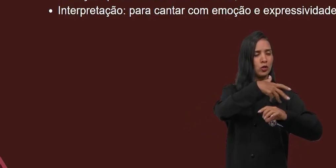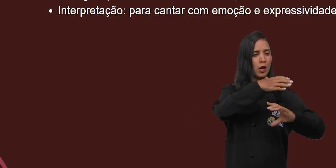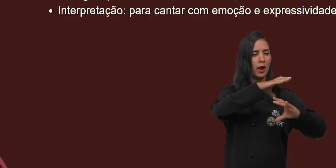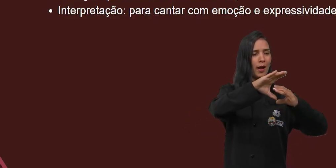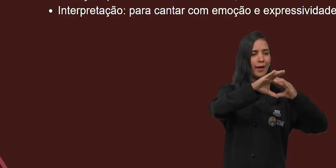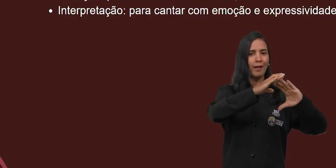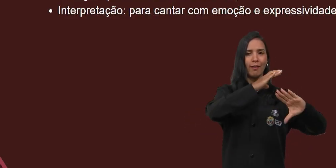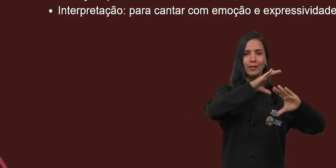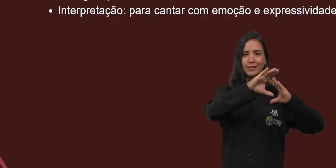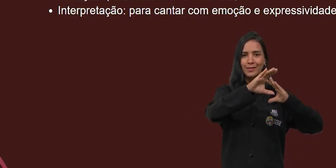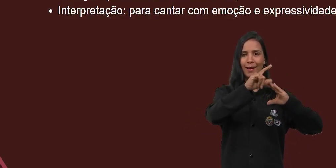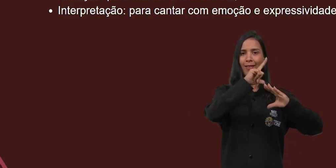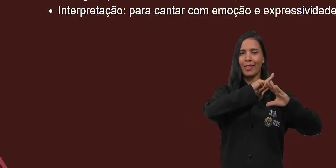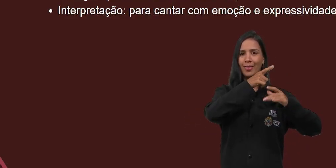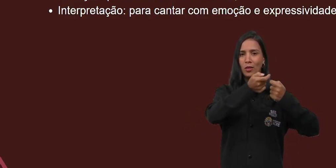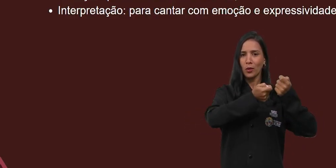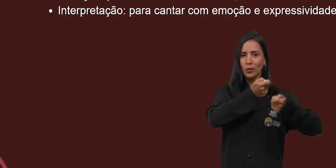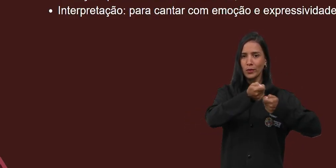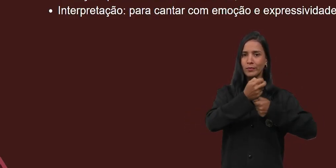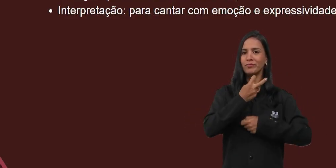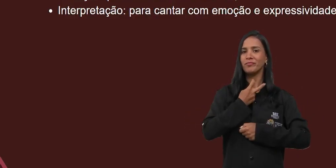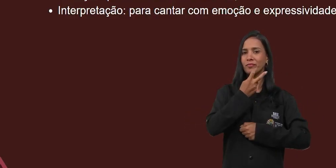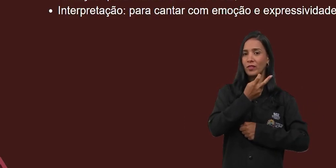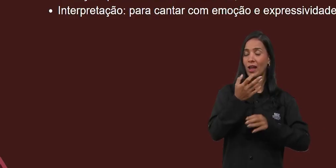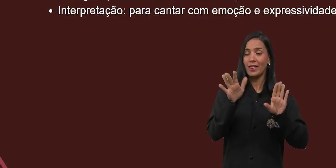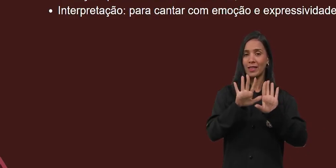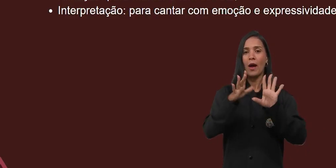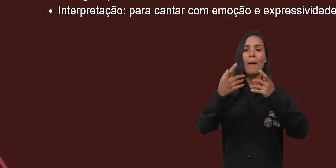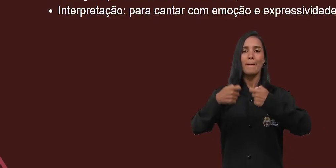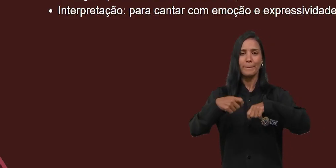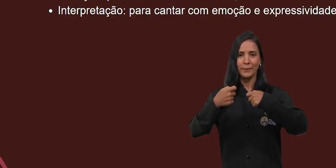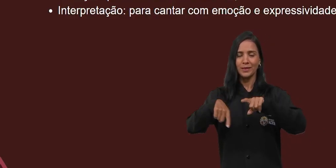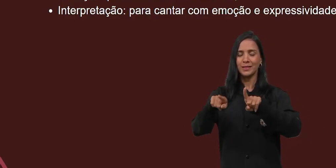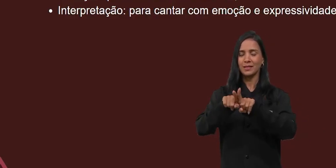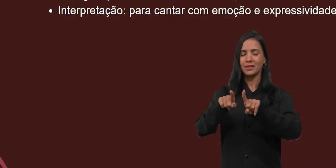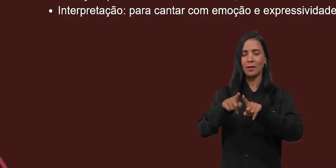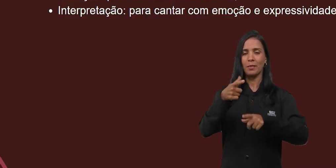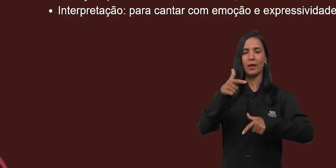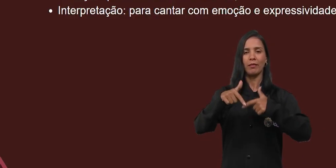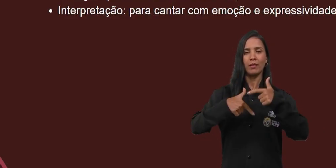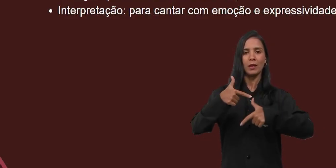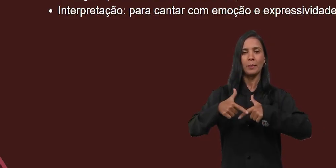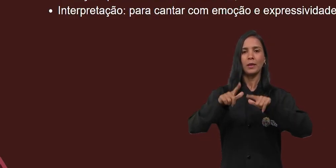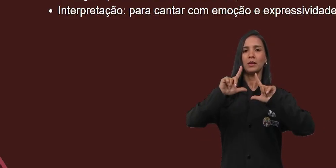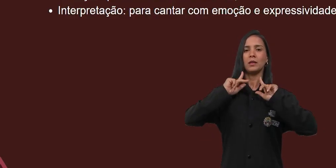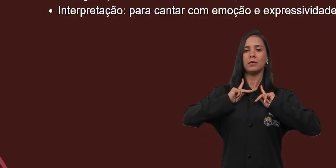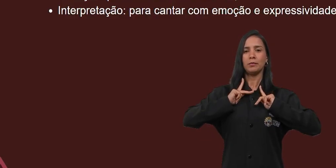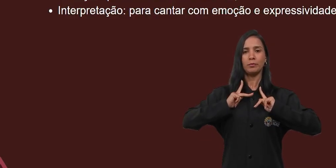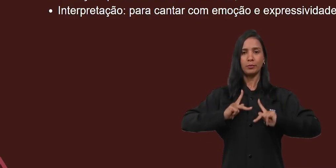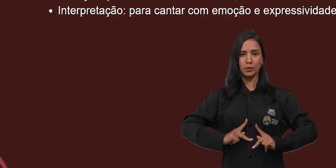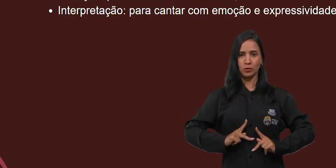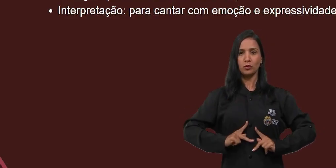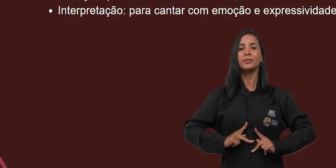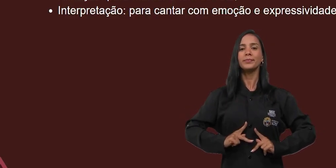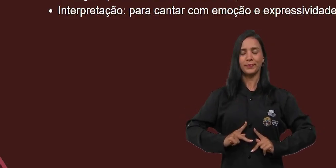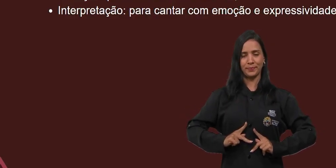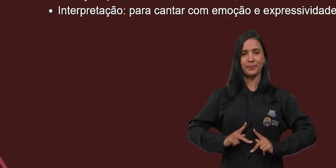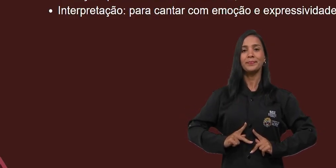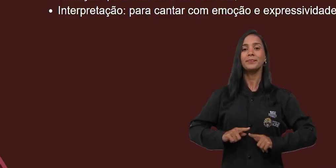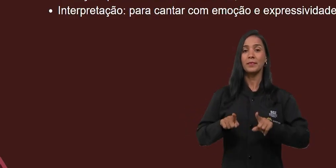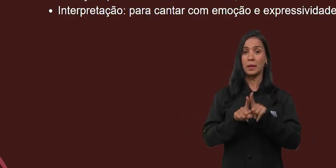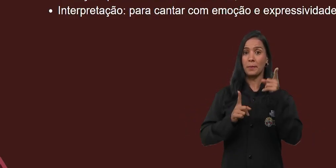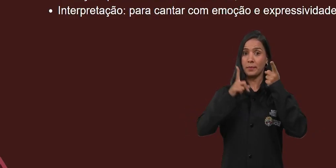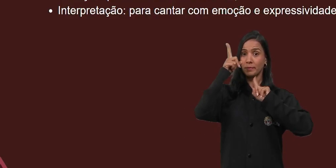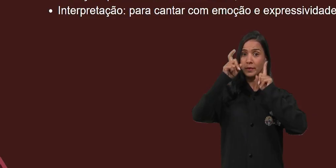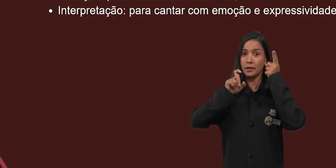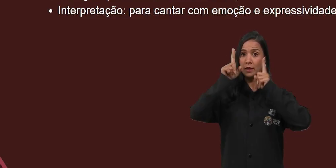você ter ali o domínio da voz, você também precisa trabalhar a postura, você precisa trabalhar as expressões que